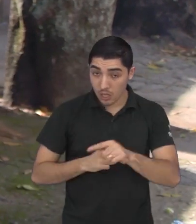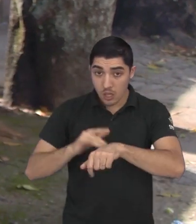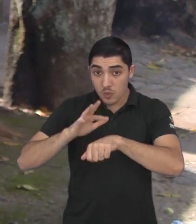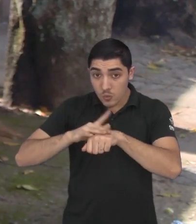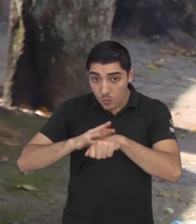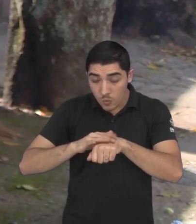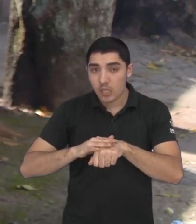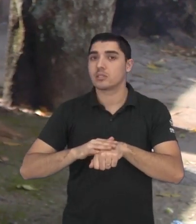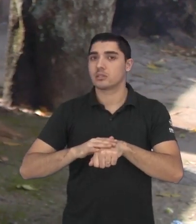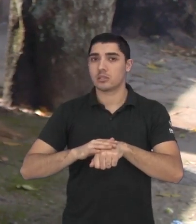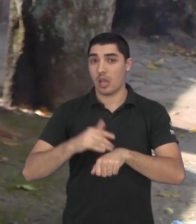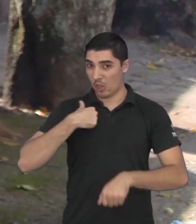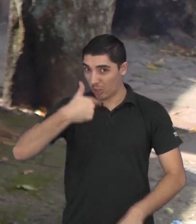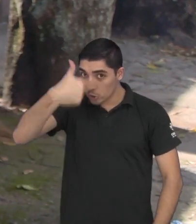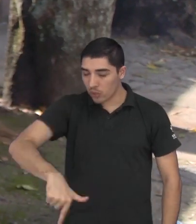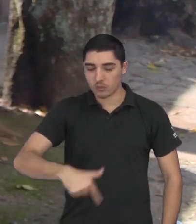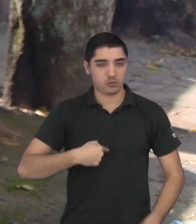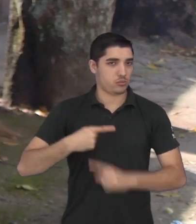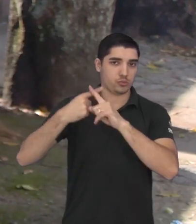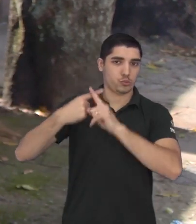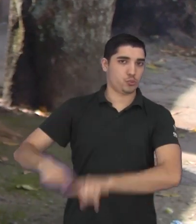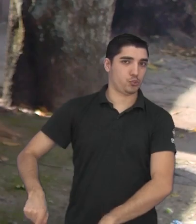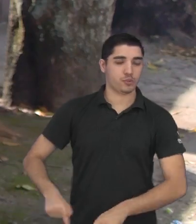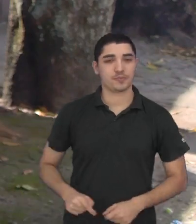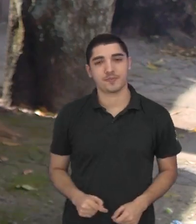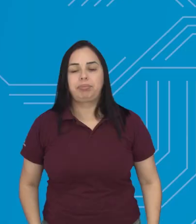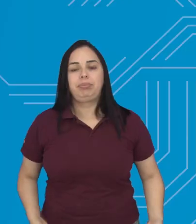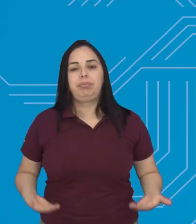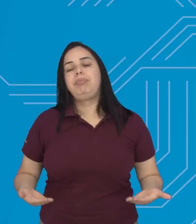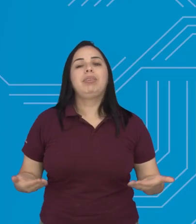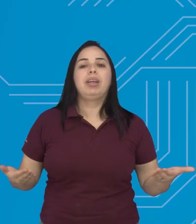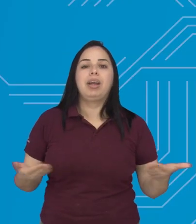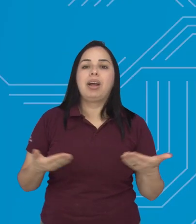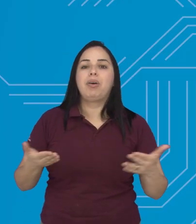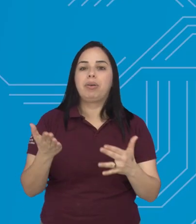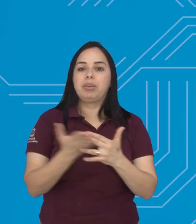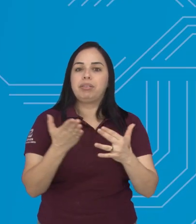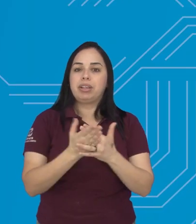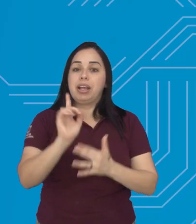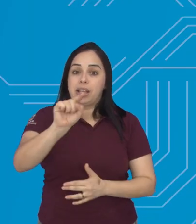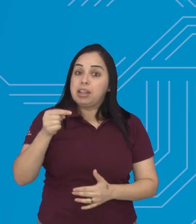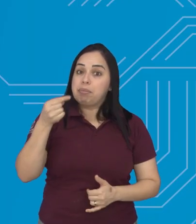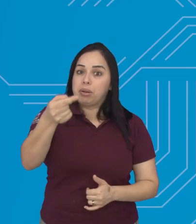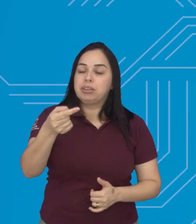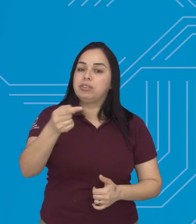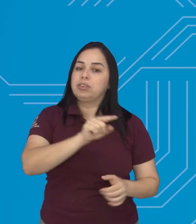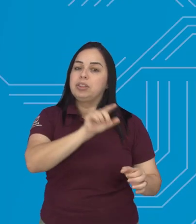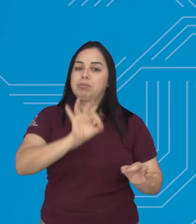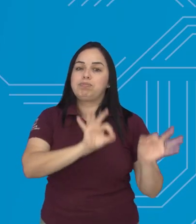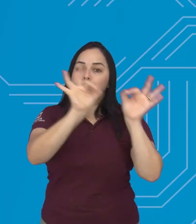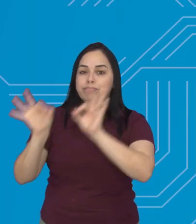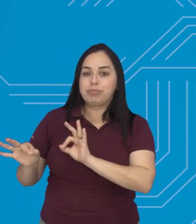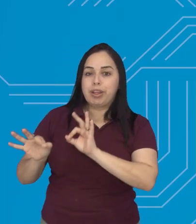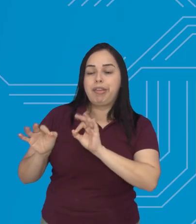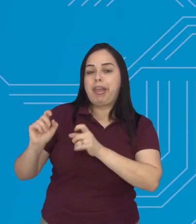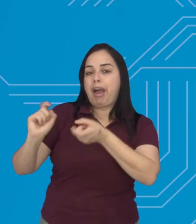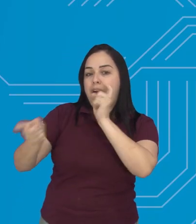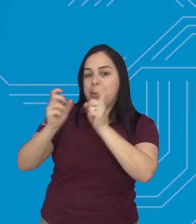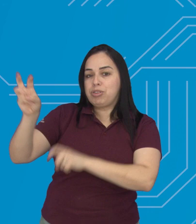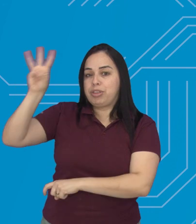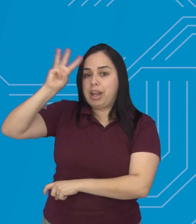que também respeitar, né? Que às vezes o pedestre descuida um pouco e acaba atravessando uma faixa